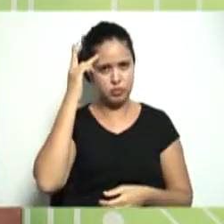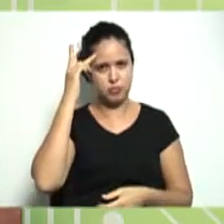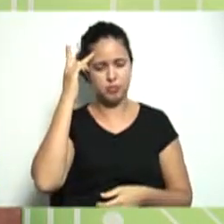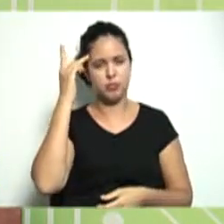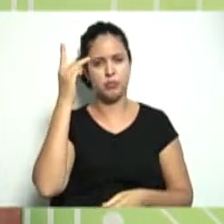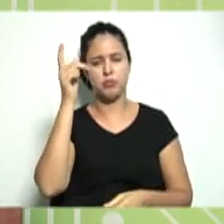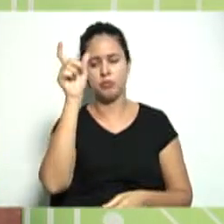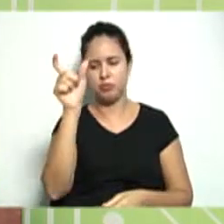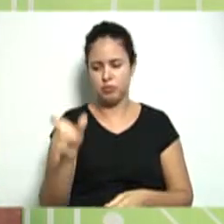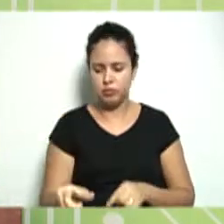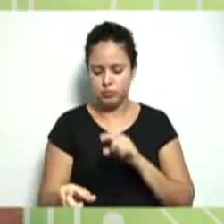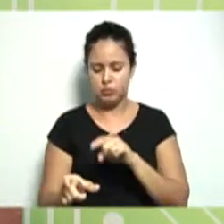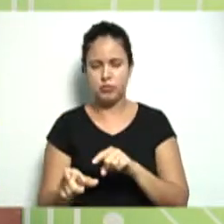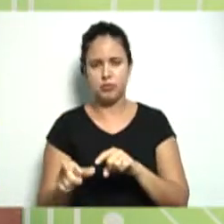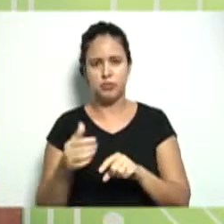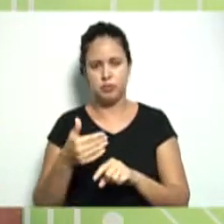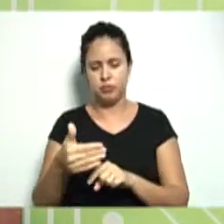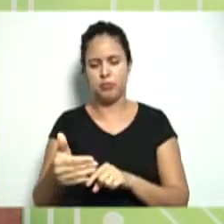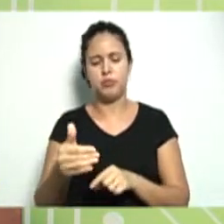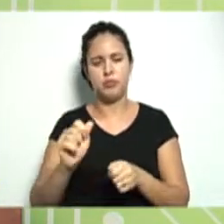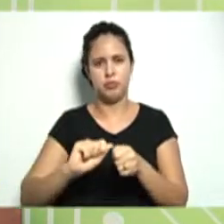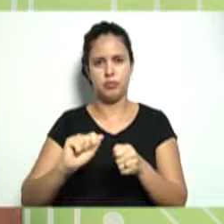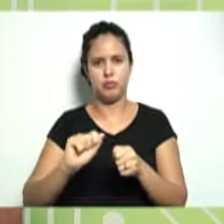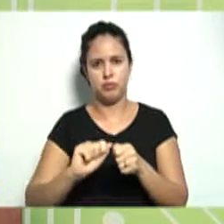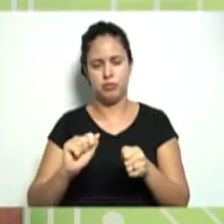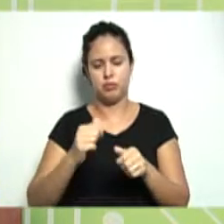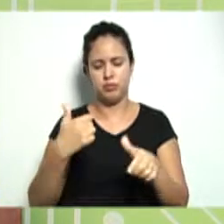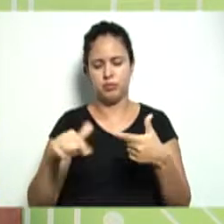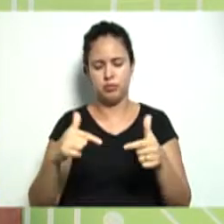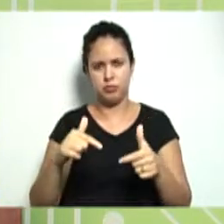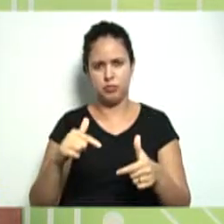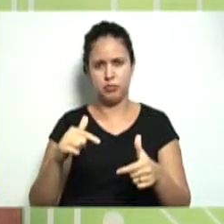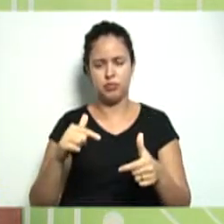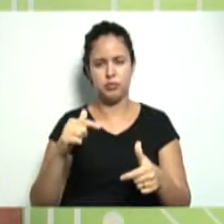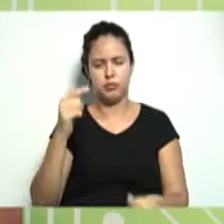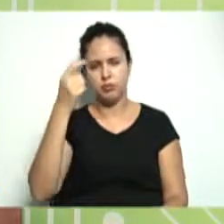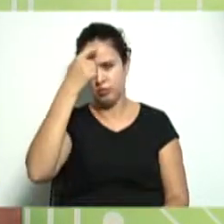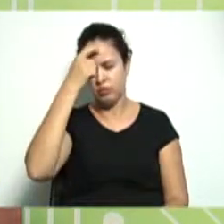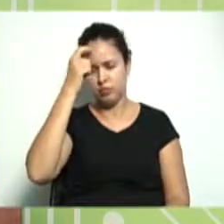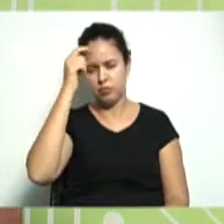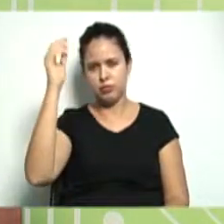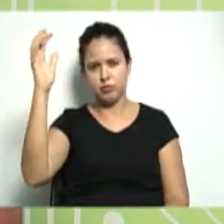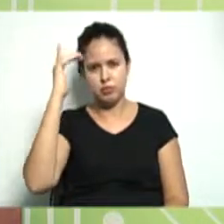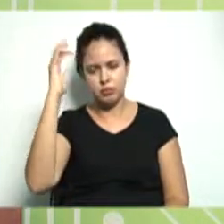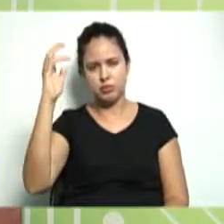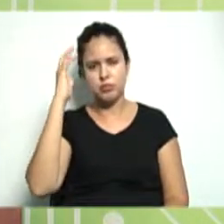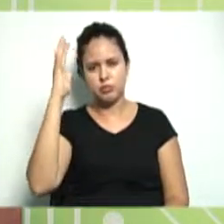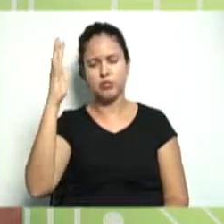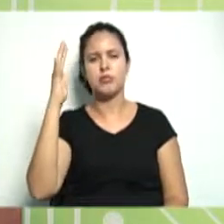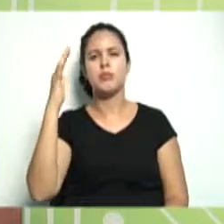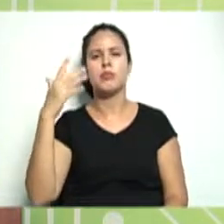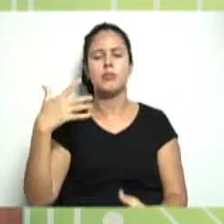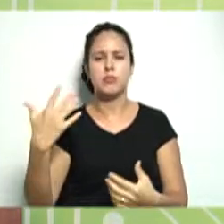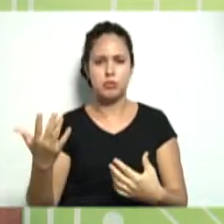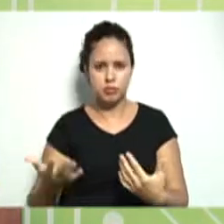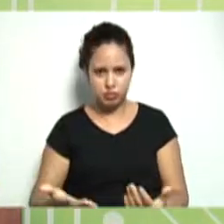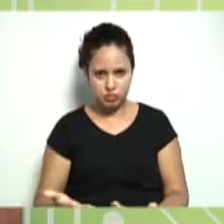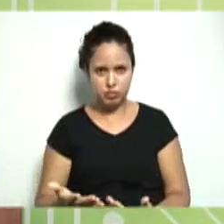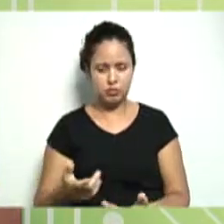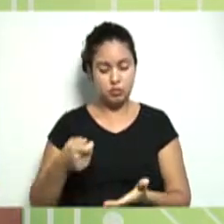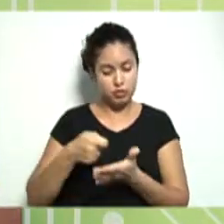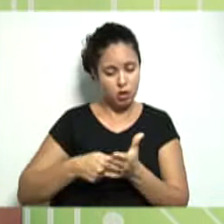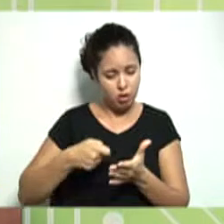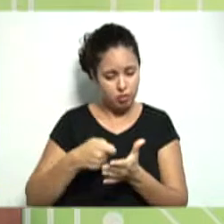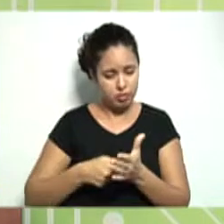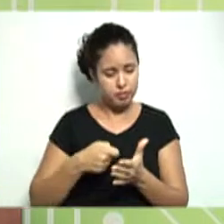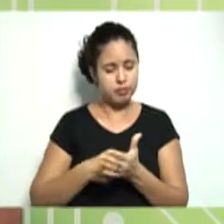intelectual, né? Foi criada a escola para que esses homens pudessem aprender aquilo que seria cobrado